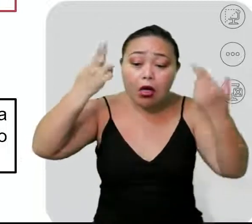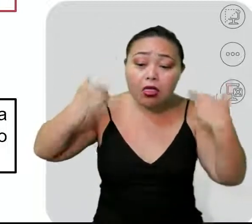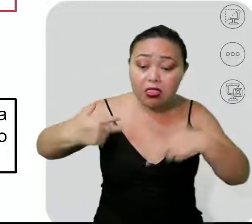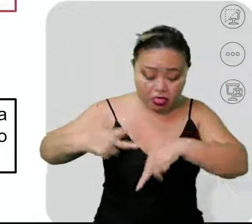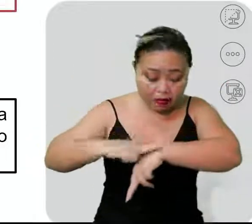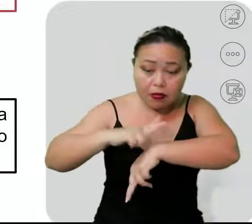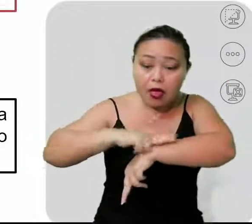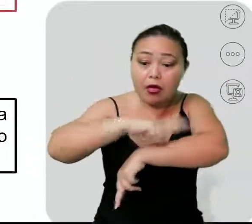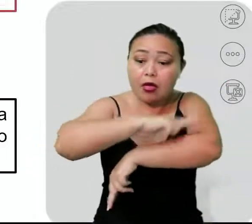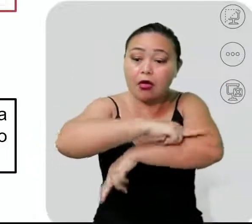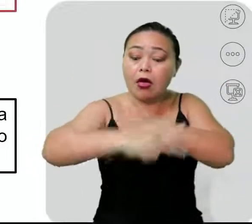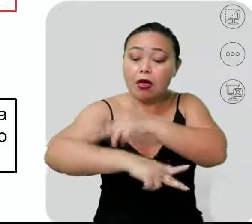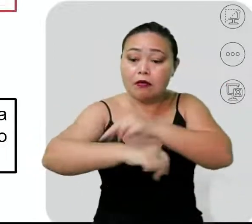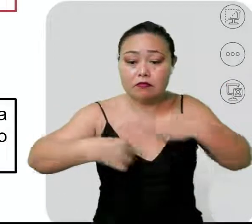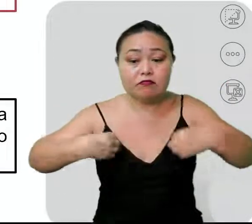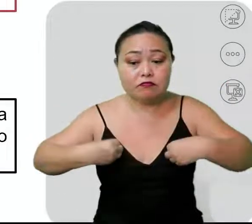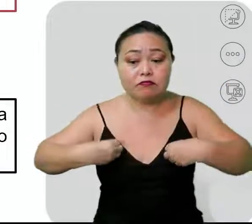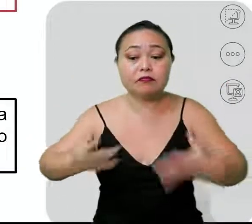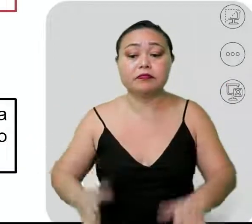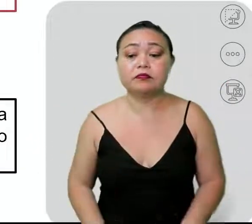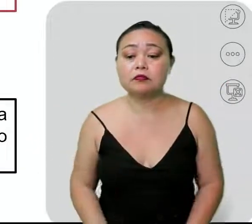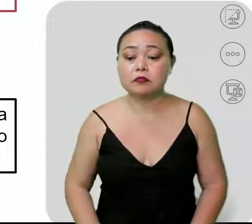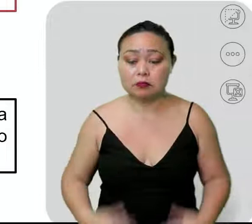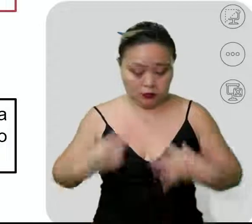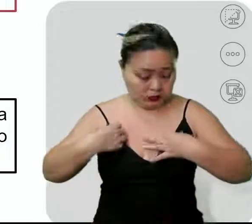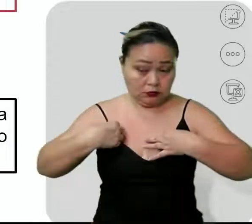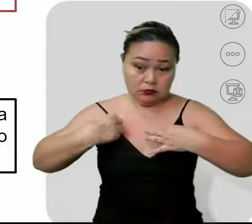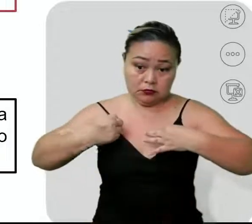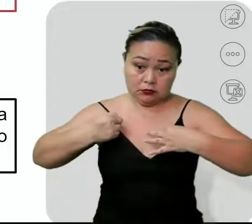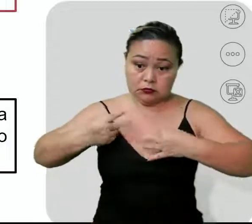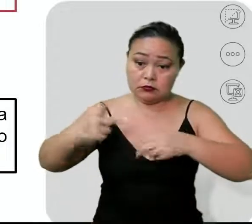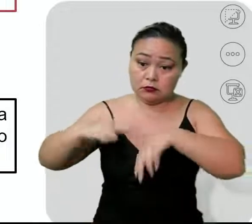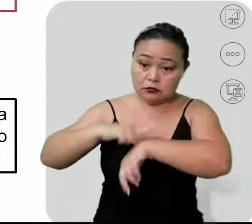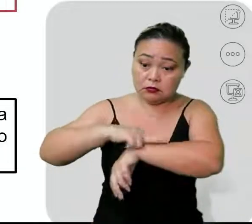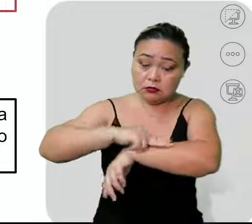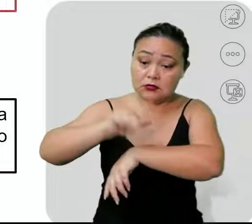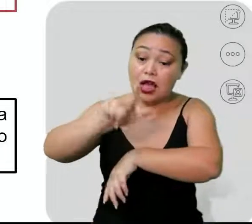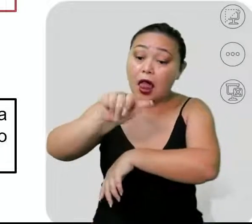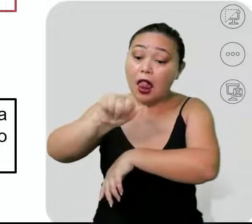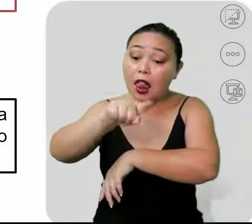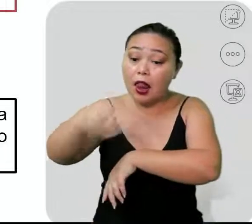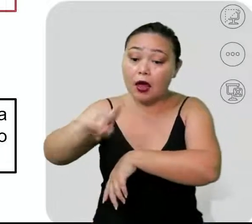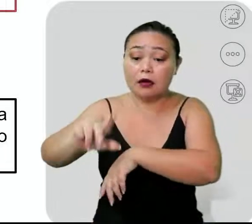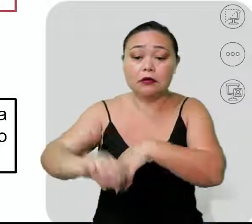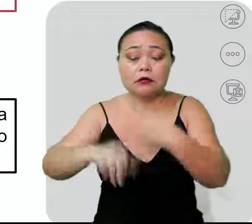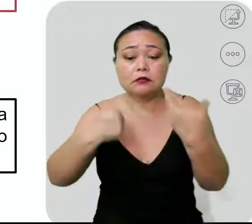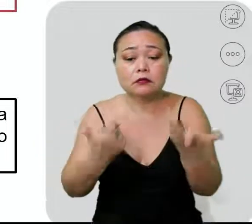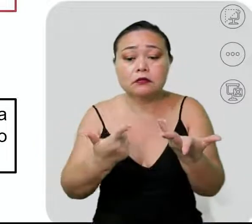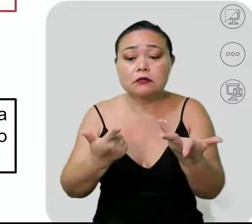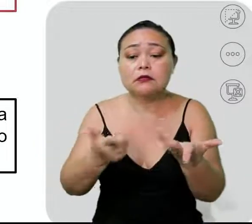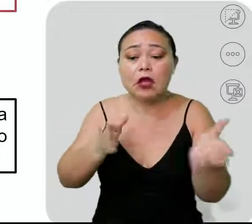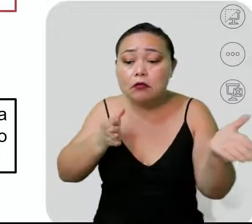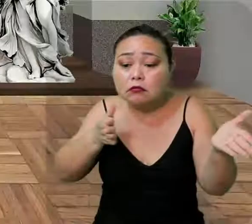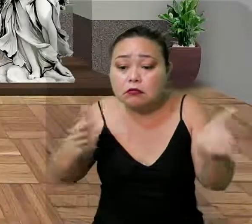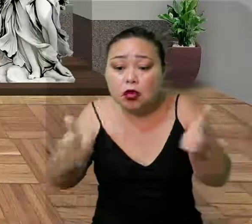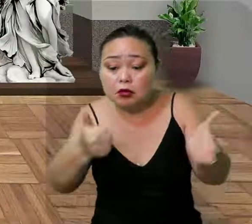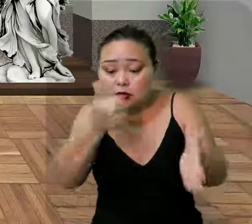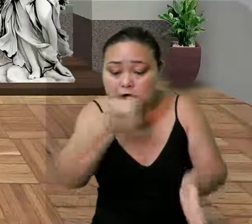transforma na questão da Indústria Têxtil tá certa essa essa essa guerra entre a França EA Inglaterra foram